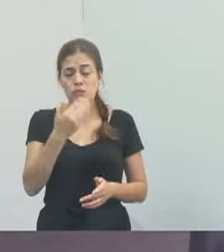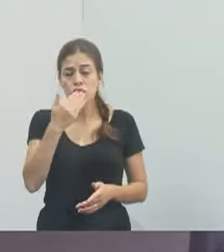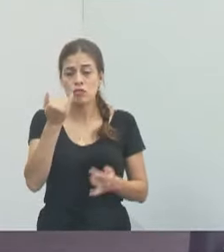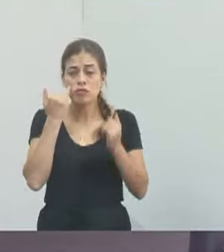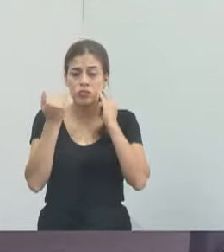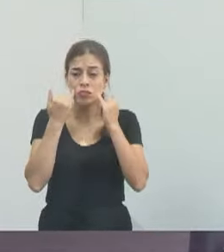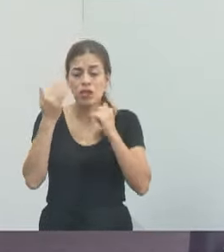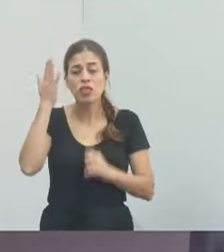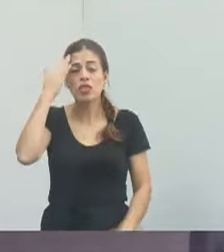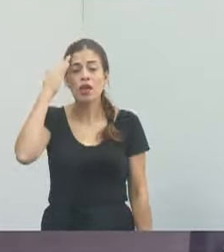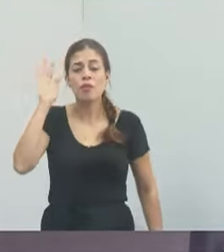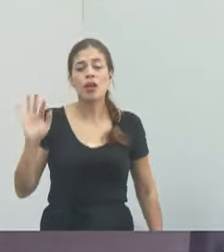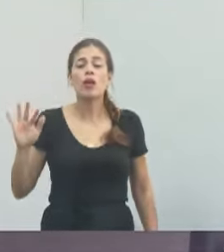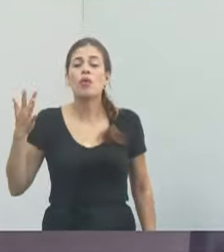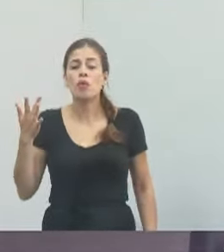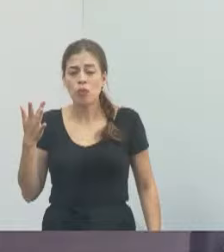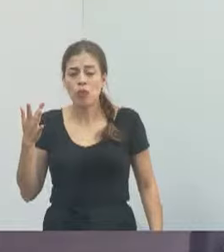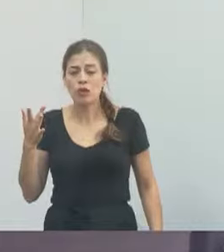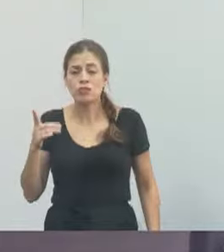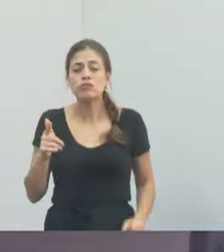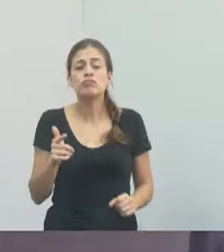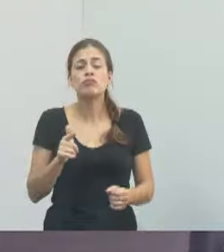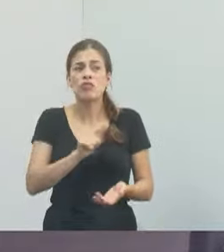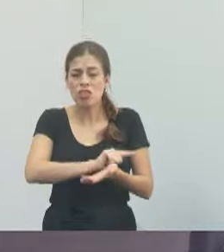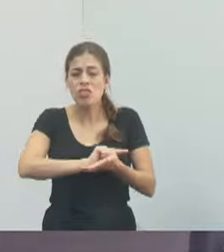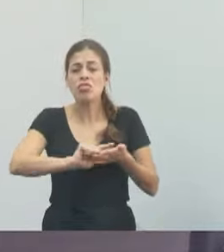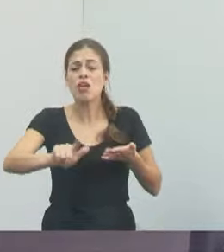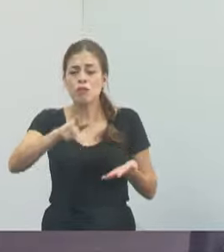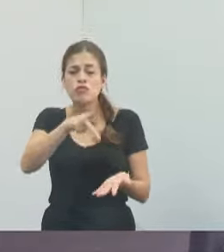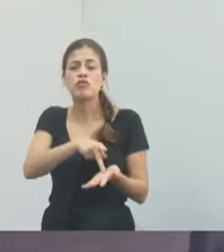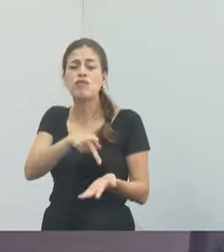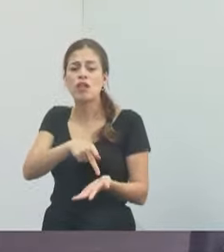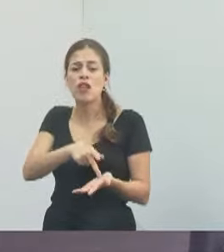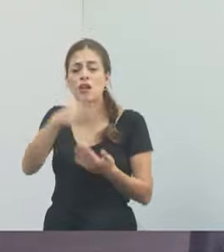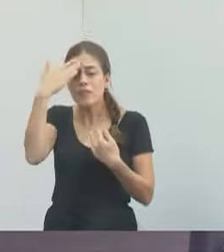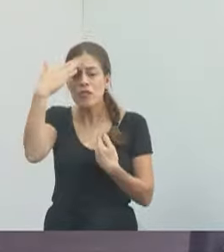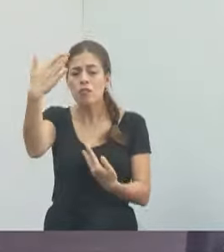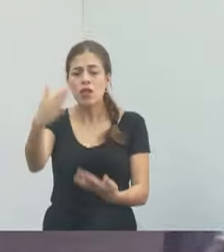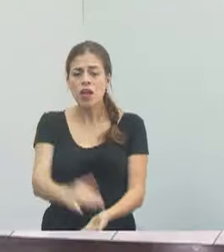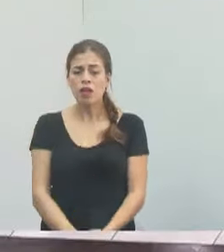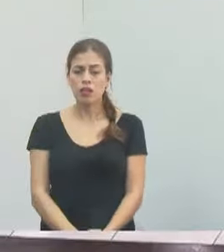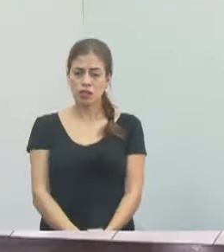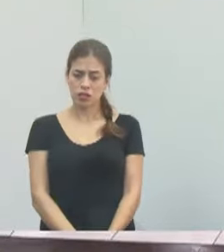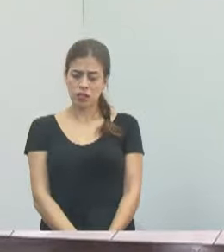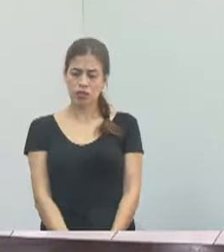saber quando efetivamente o piscinão será Limpo Muito obrigado senhor